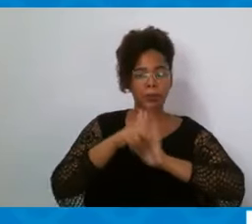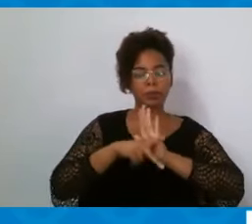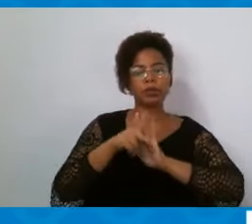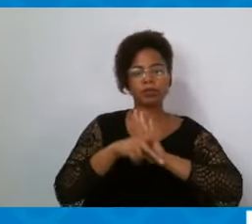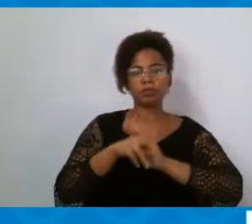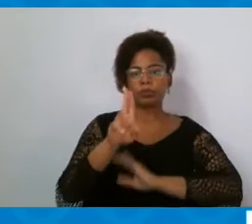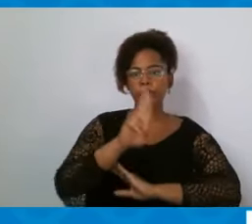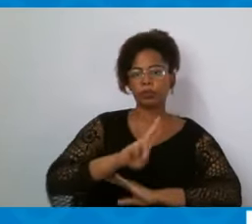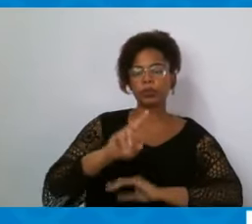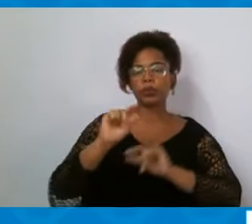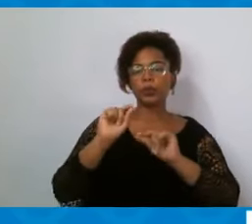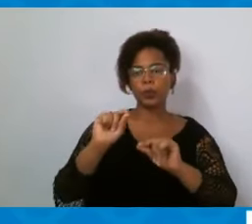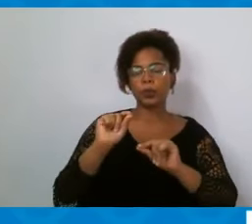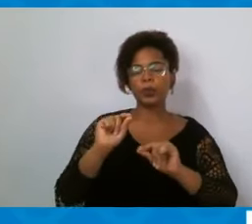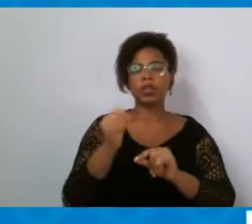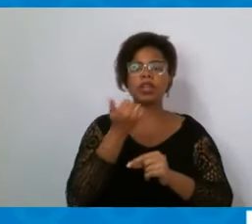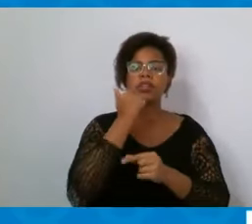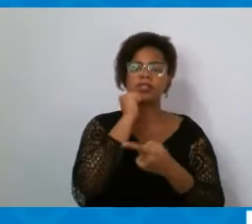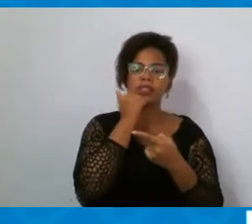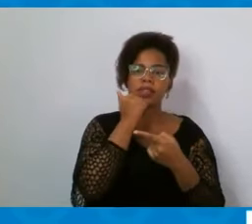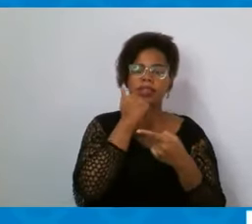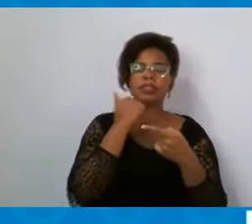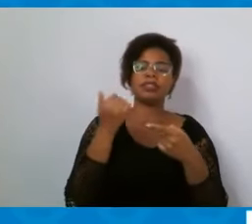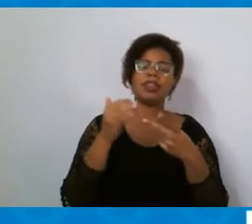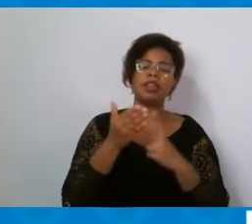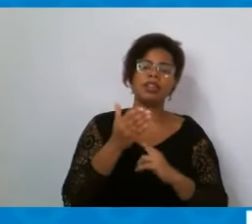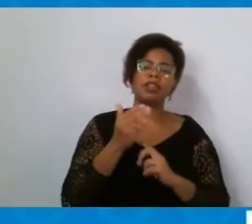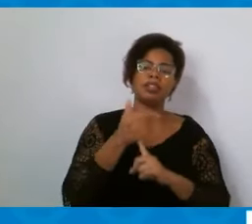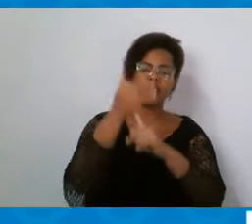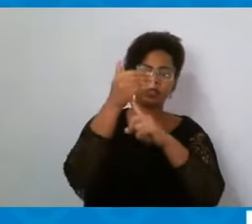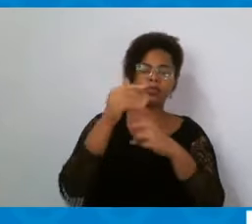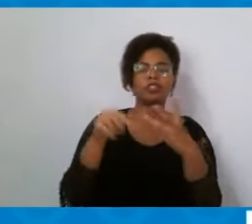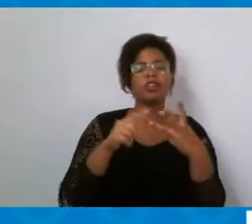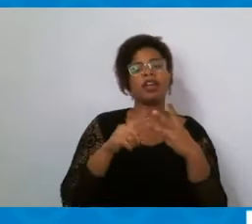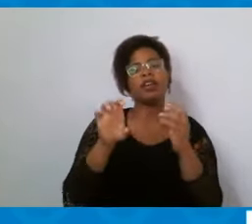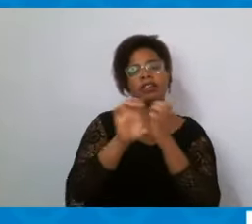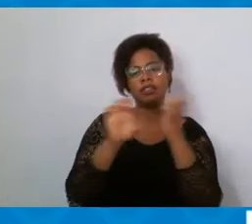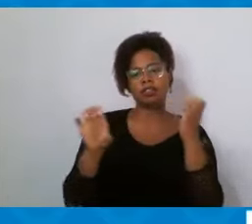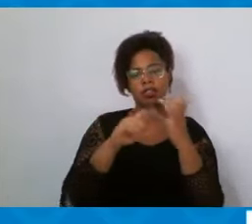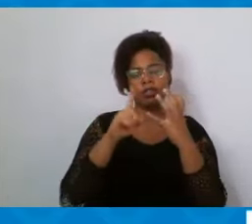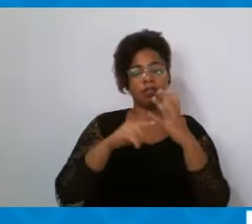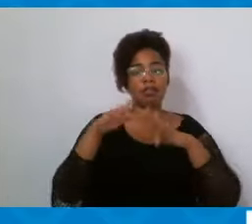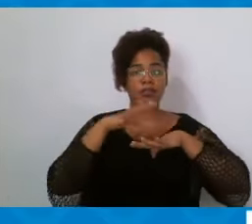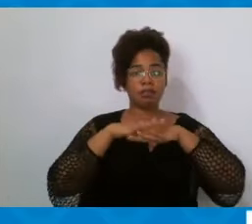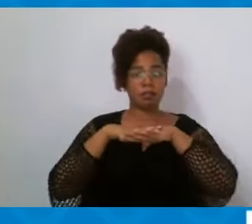ciência, tecnologia, engenharia e matemática. Então, professores de